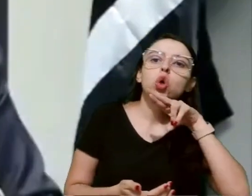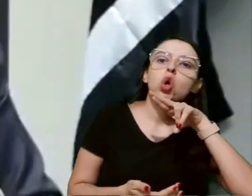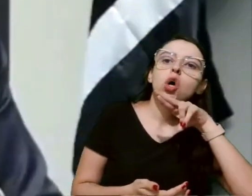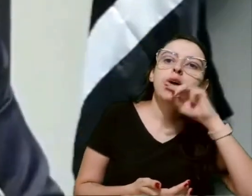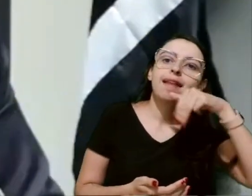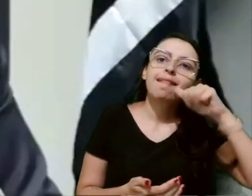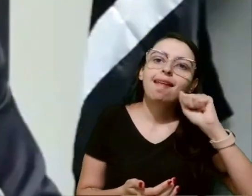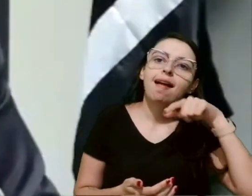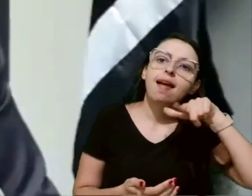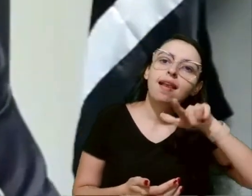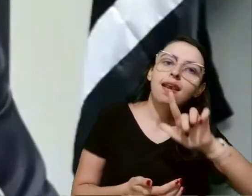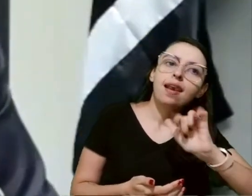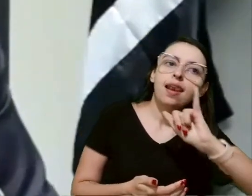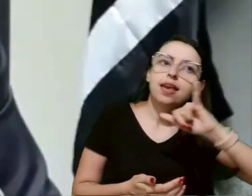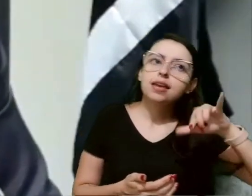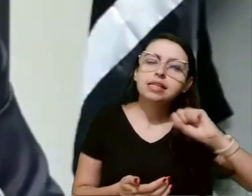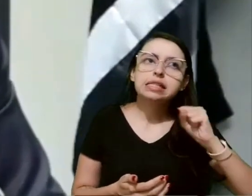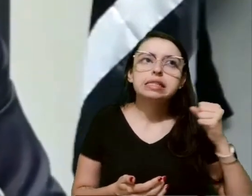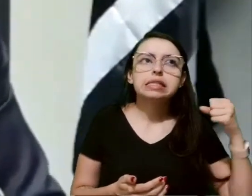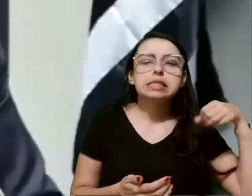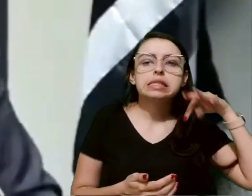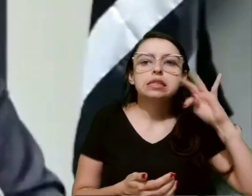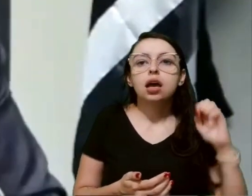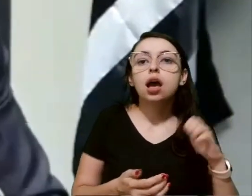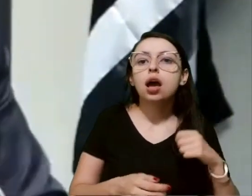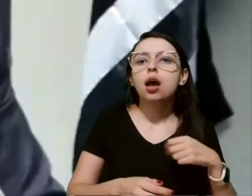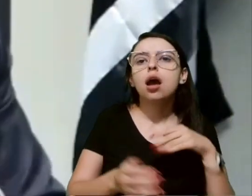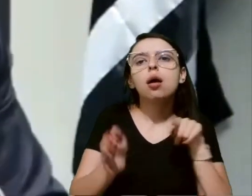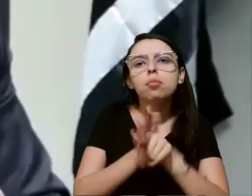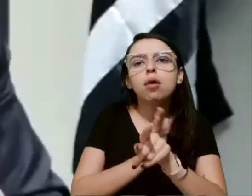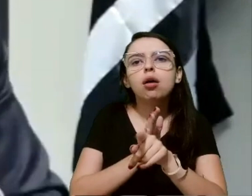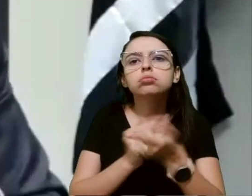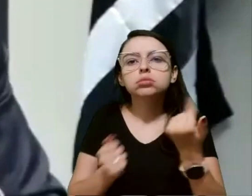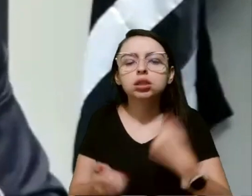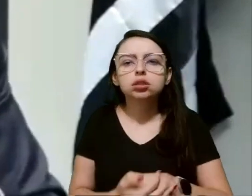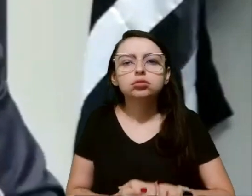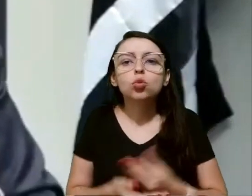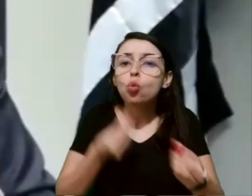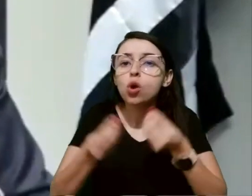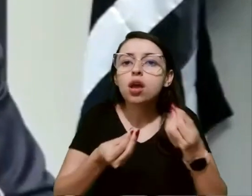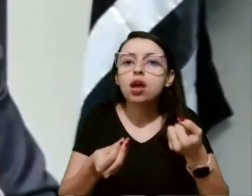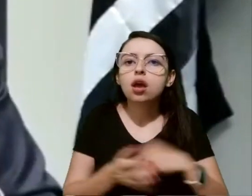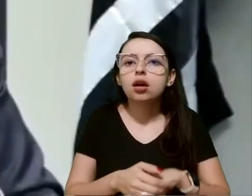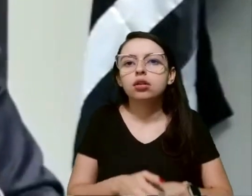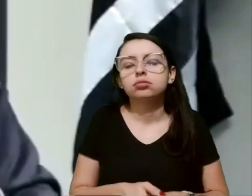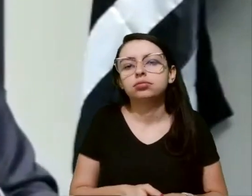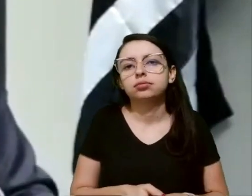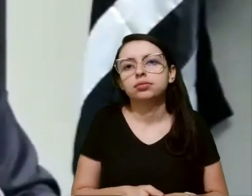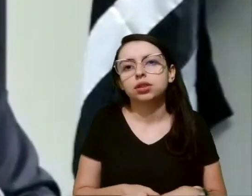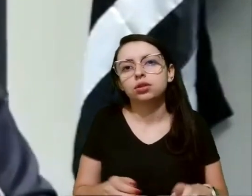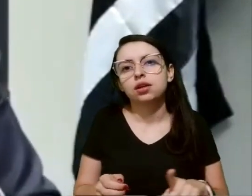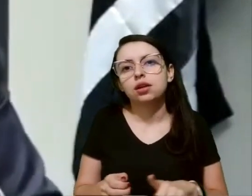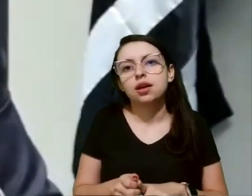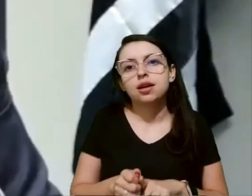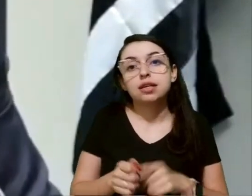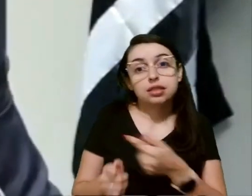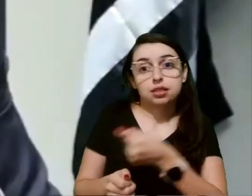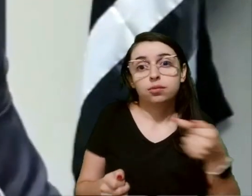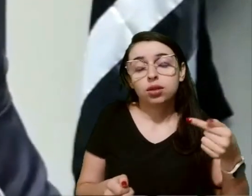comecei a ler as mensagens, falei: "Puxa, eu estudo". O que que tinha acontecido? Naquela semana, o caso do Carandiru tinha sido